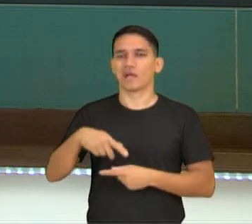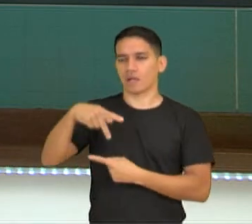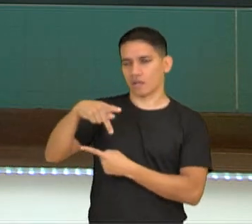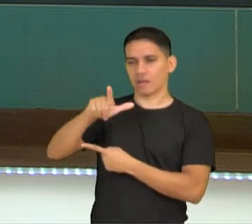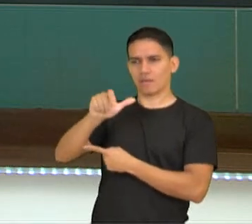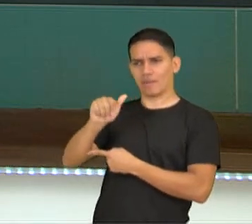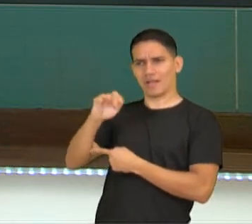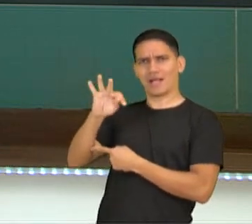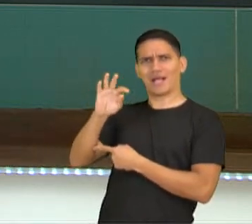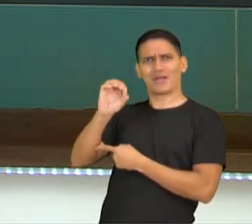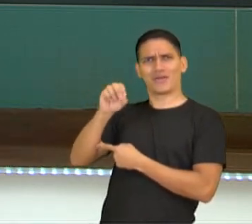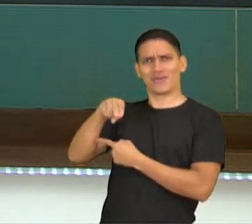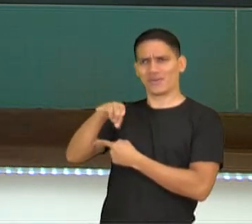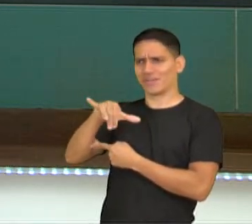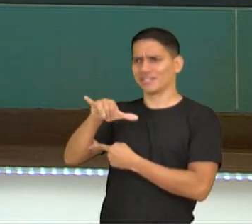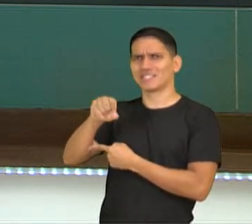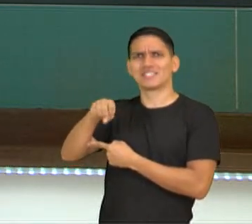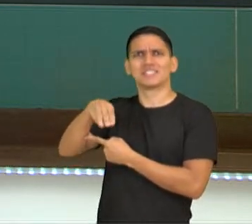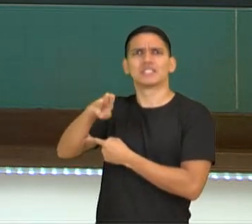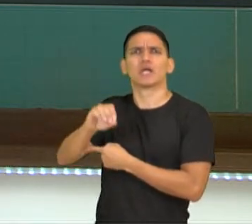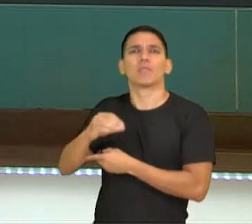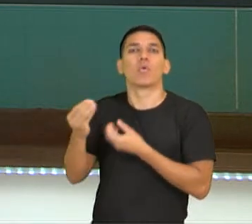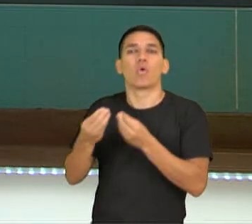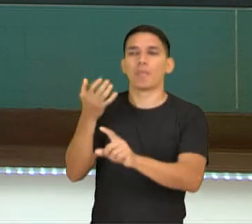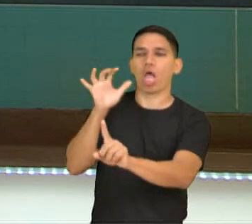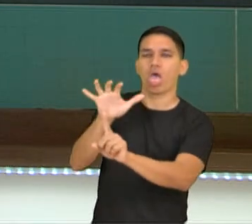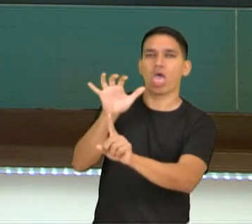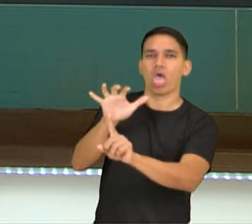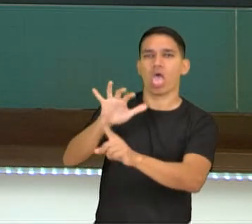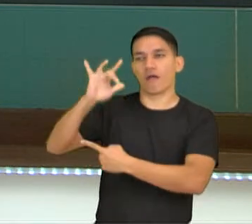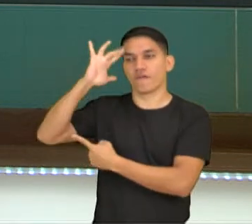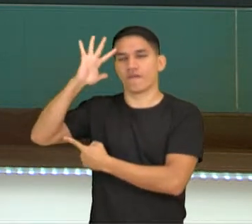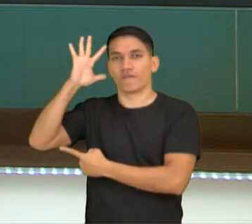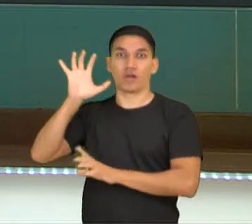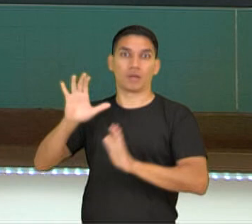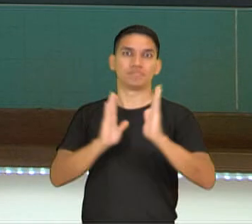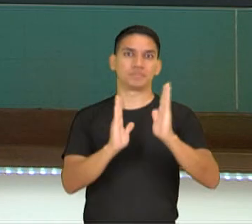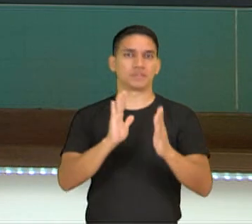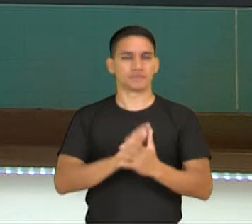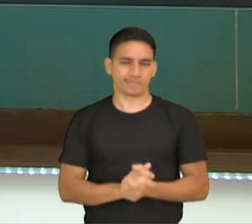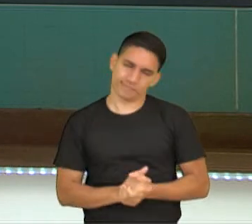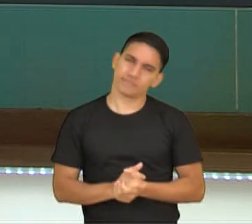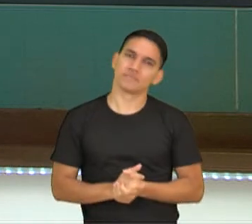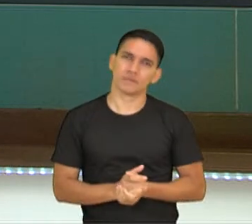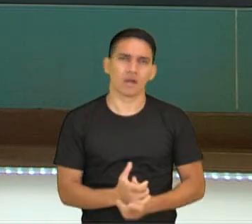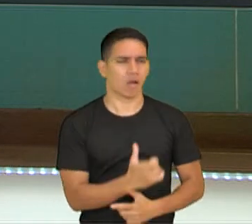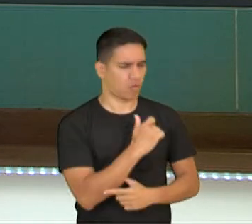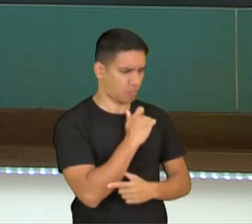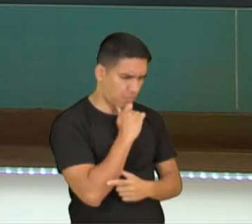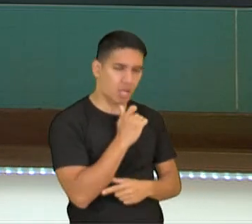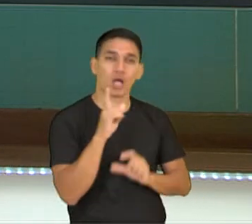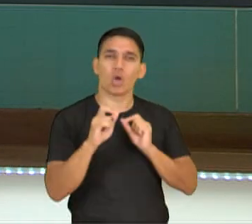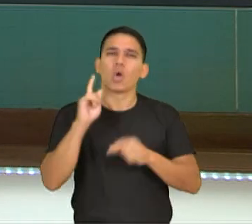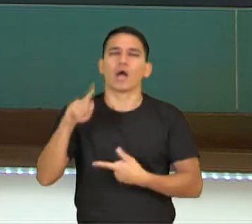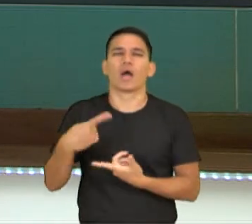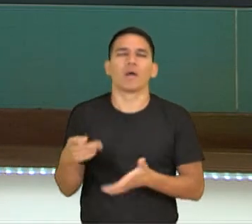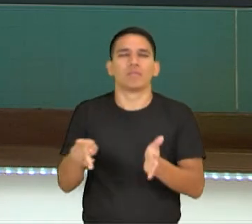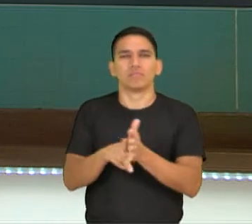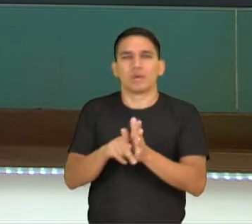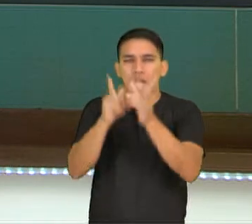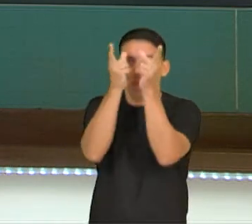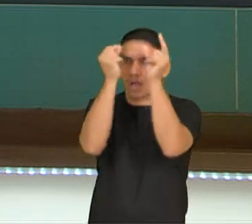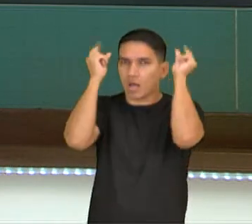platonismo como uma grande influência para os filósofos desse período. Platão obviamente, aquele filósofo grego antigo,